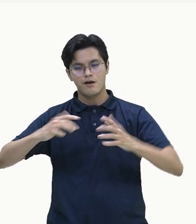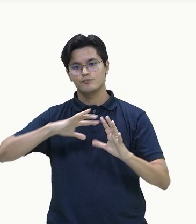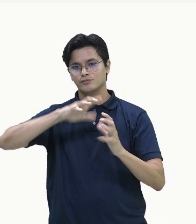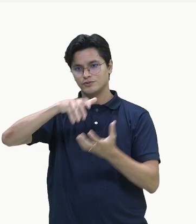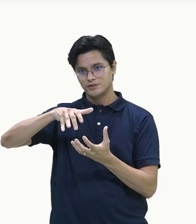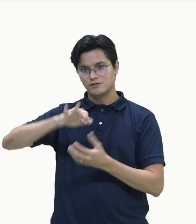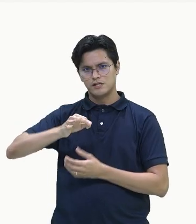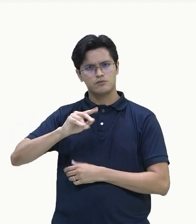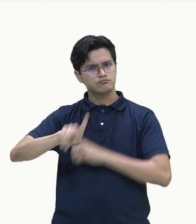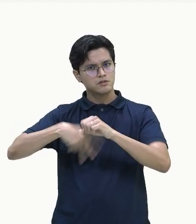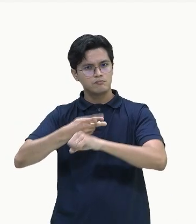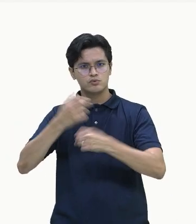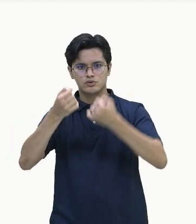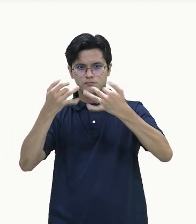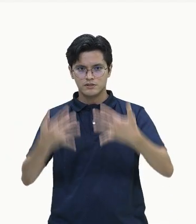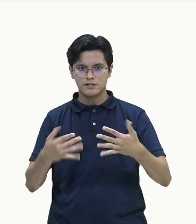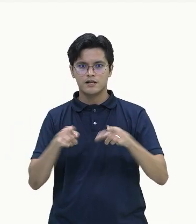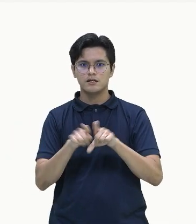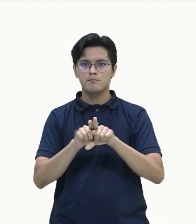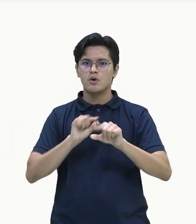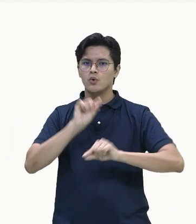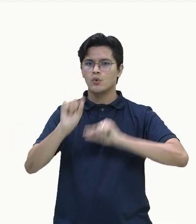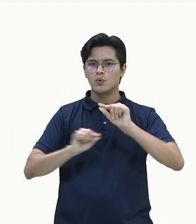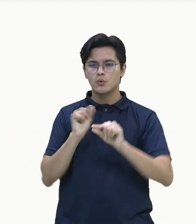superpotências. Falando em